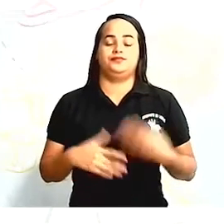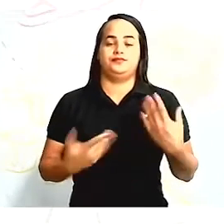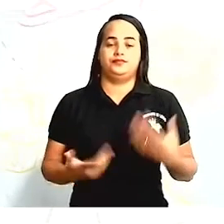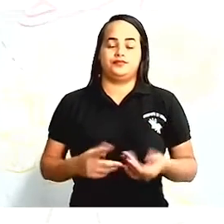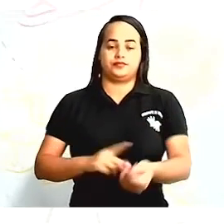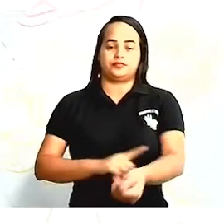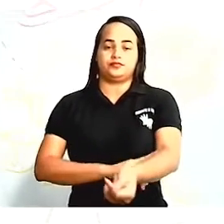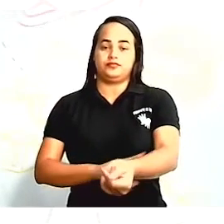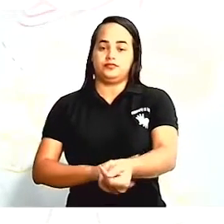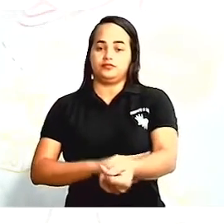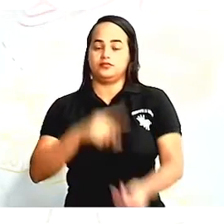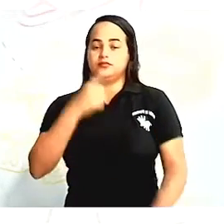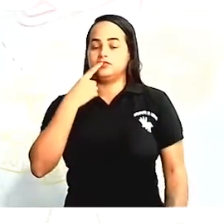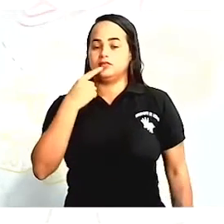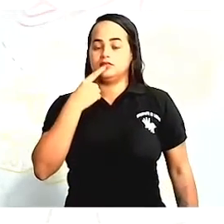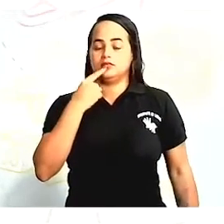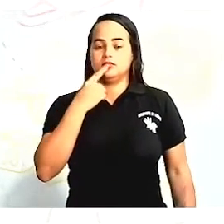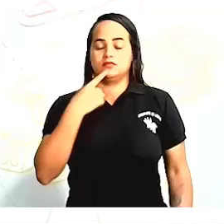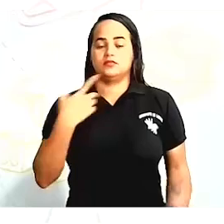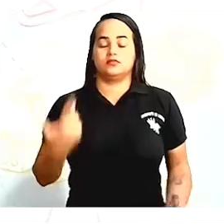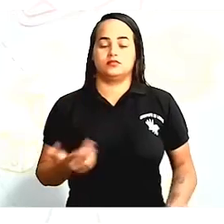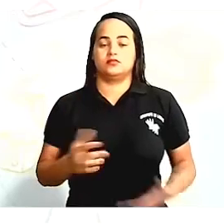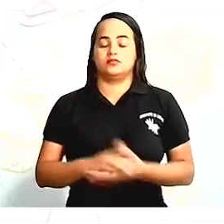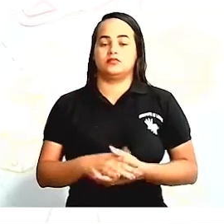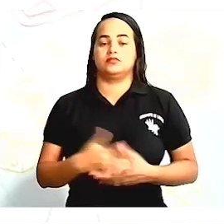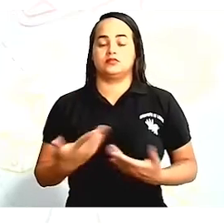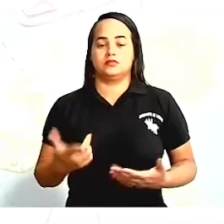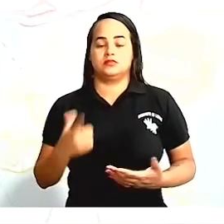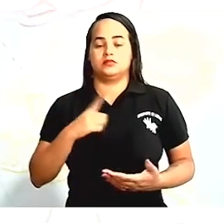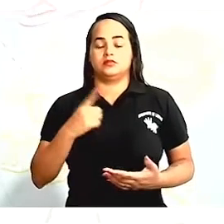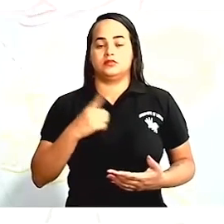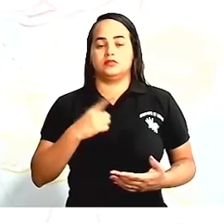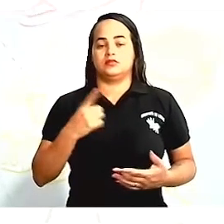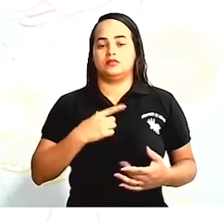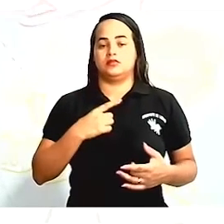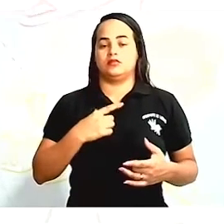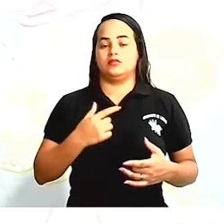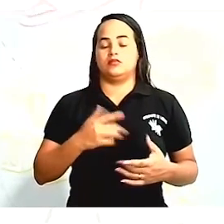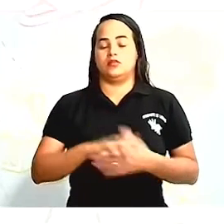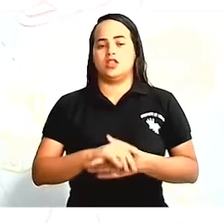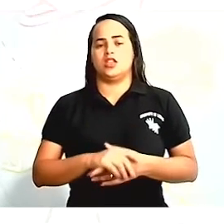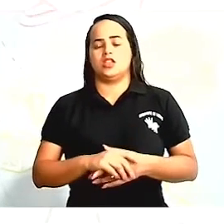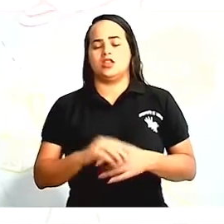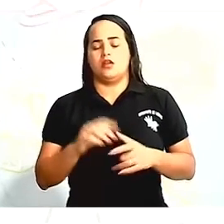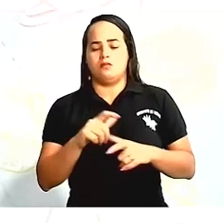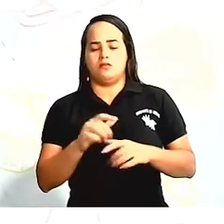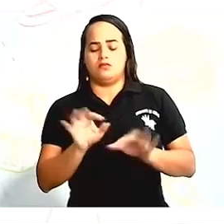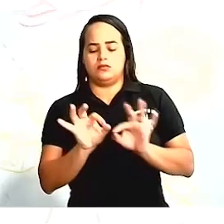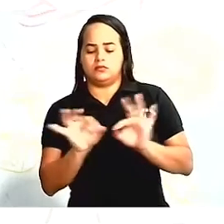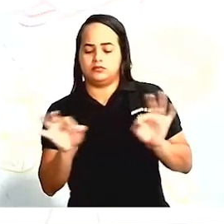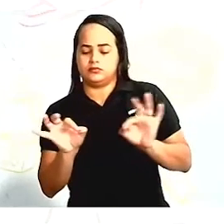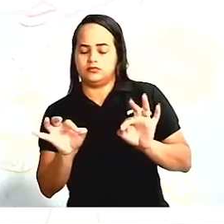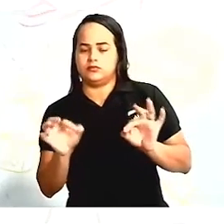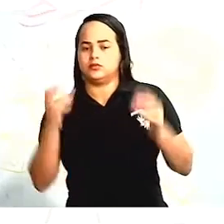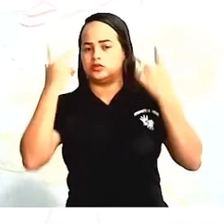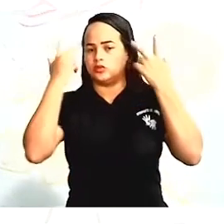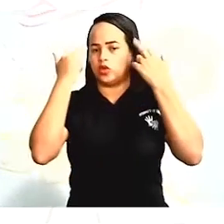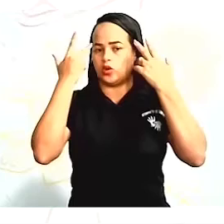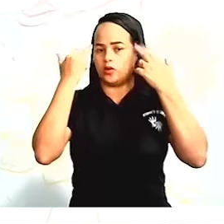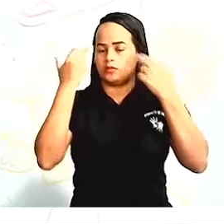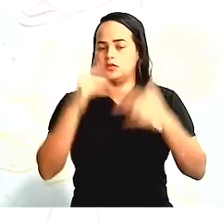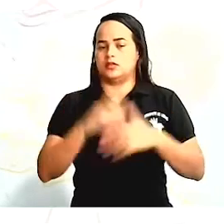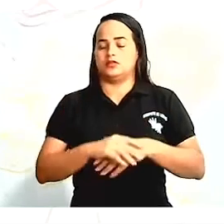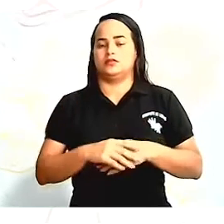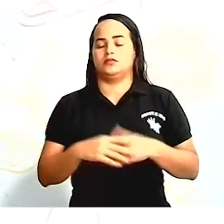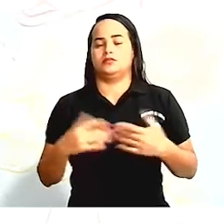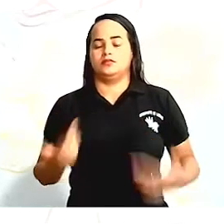nódulos da célula sanguínea, que é os linfócitos T, eles têm tamanhos anormais, ou menor que o tamanho original, ou maior que o tamanho original.